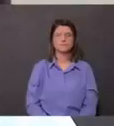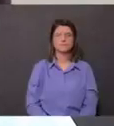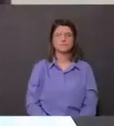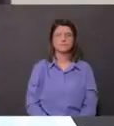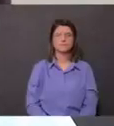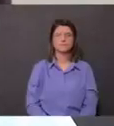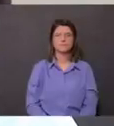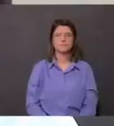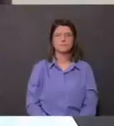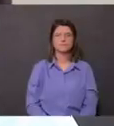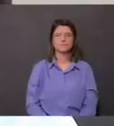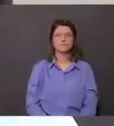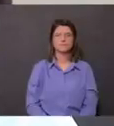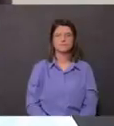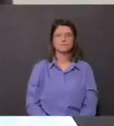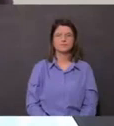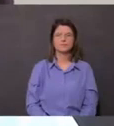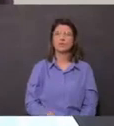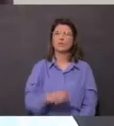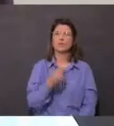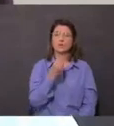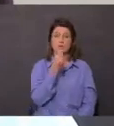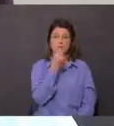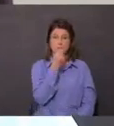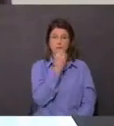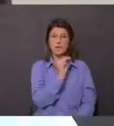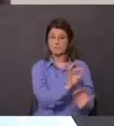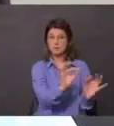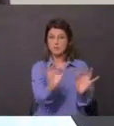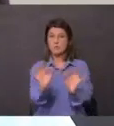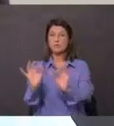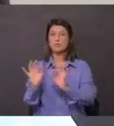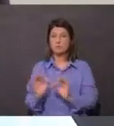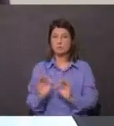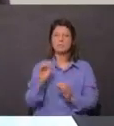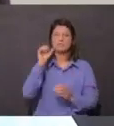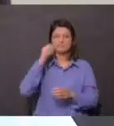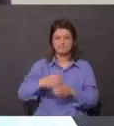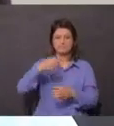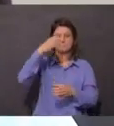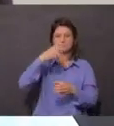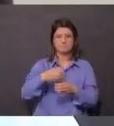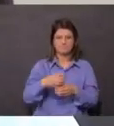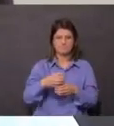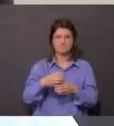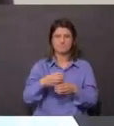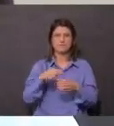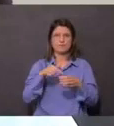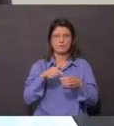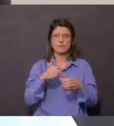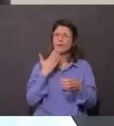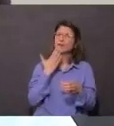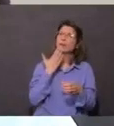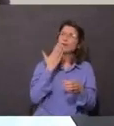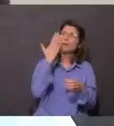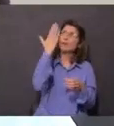Simili modo postquem cenatum est, accipiens et calicem,